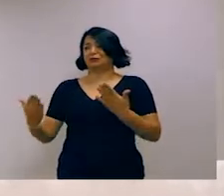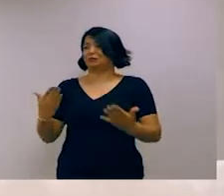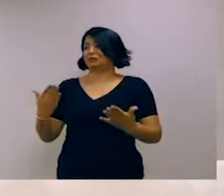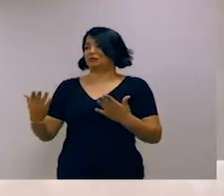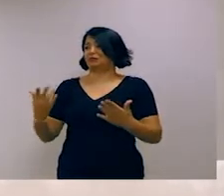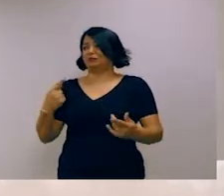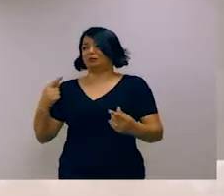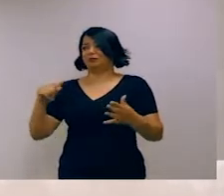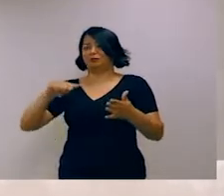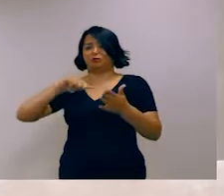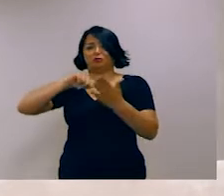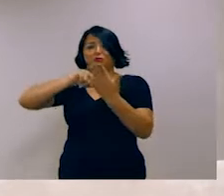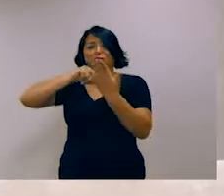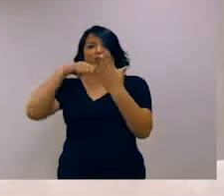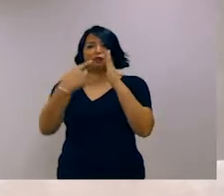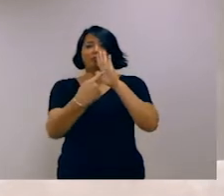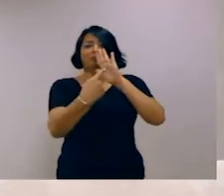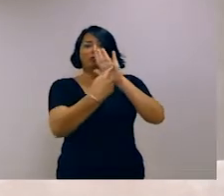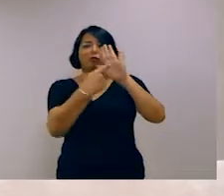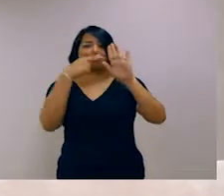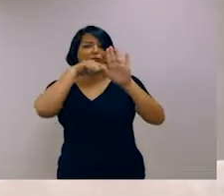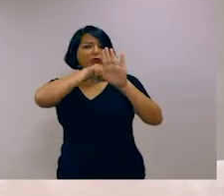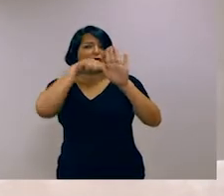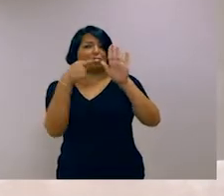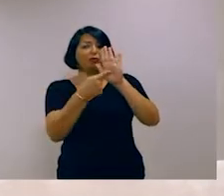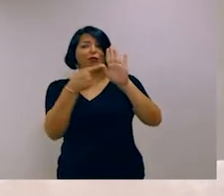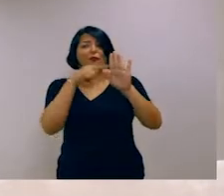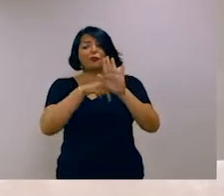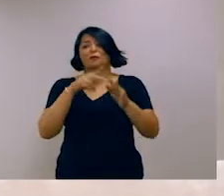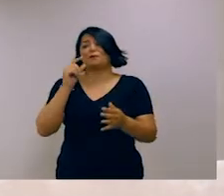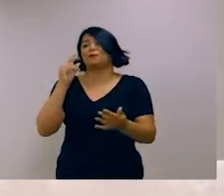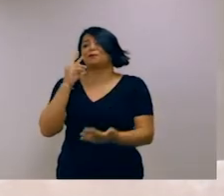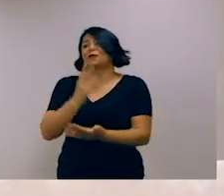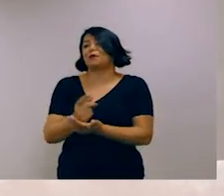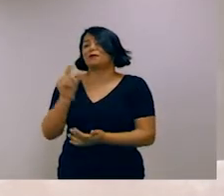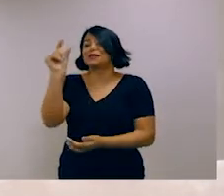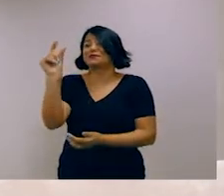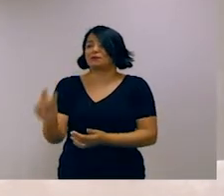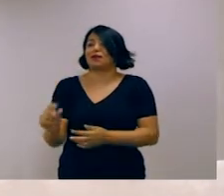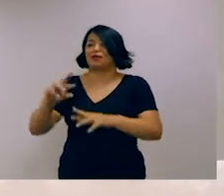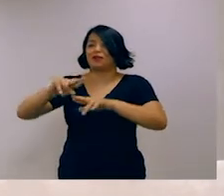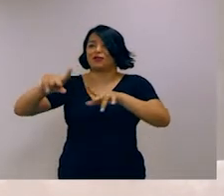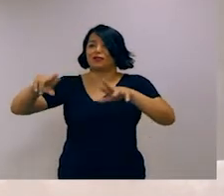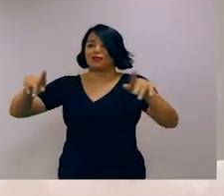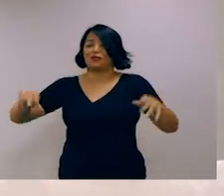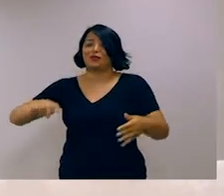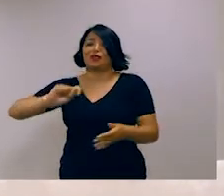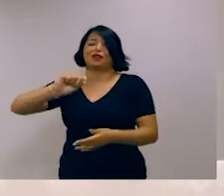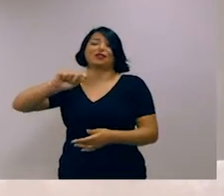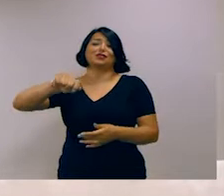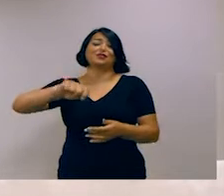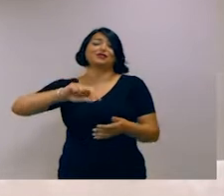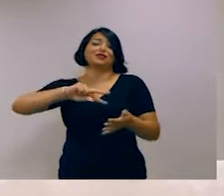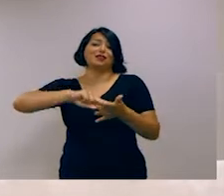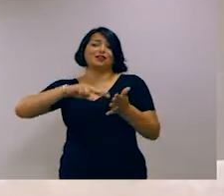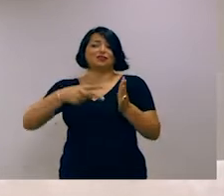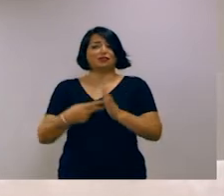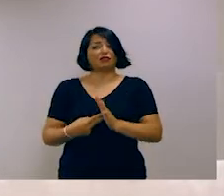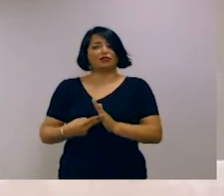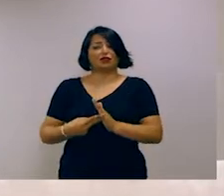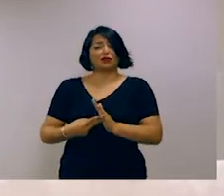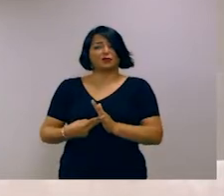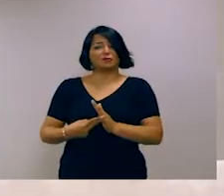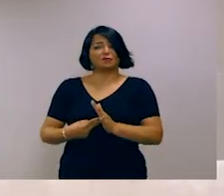que a outra colega apresentou, em que o mesmo termo tem diversos significados em função do contexto que ele aparece. Problemas de sinônimo,